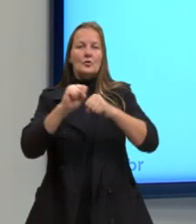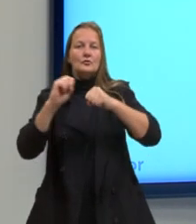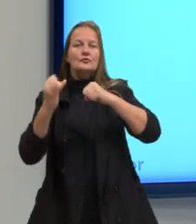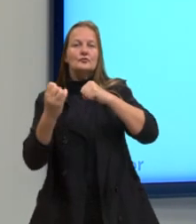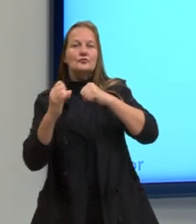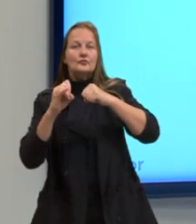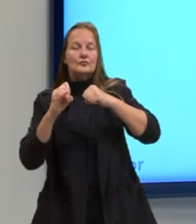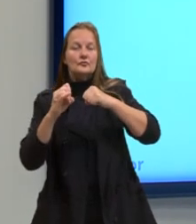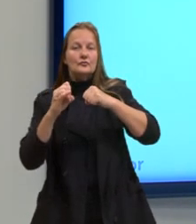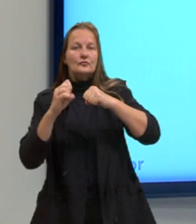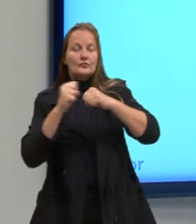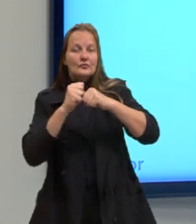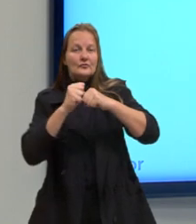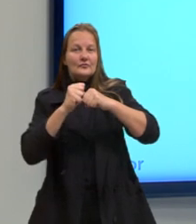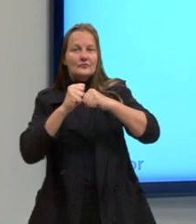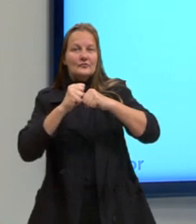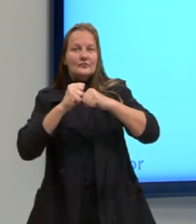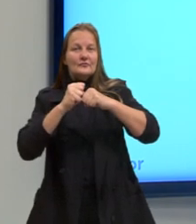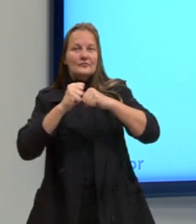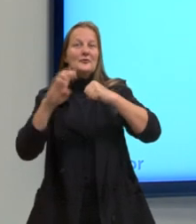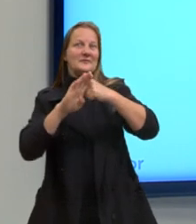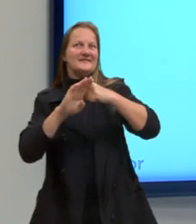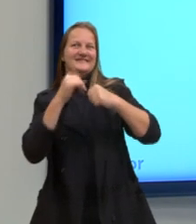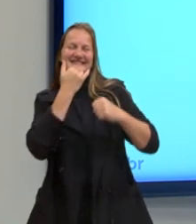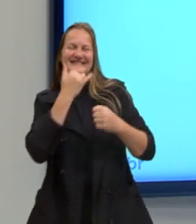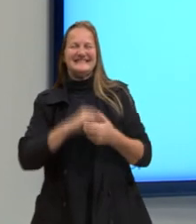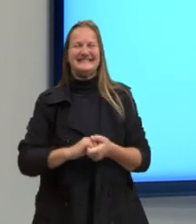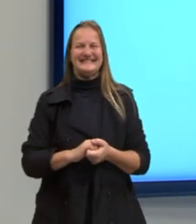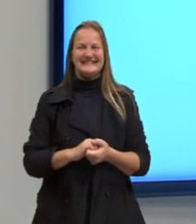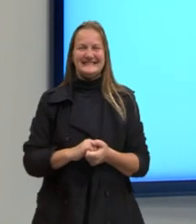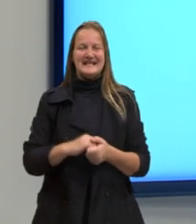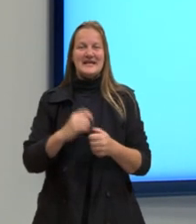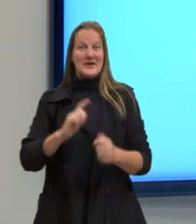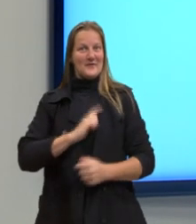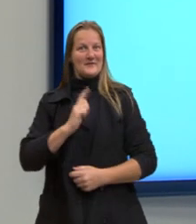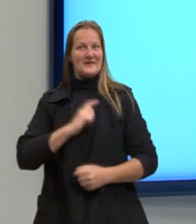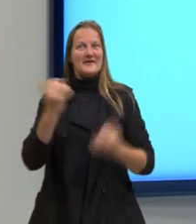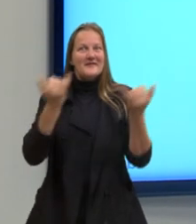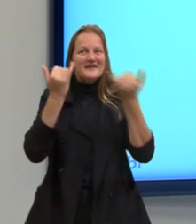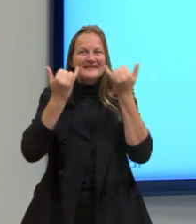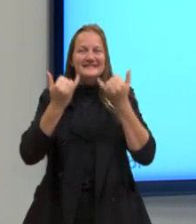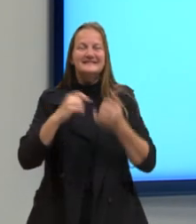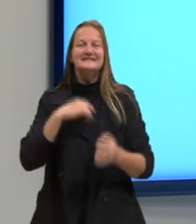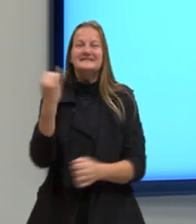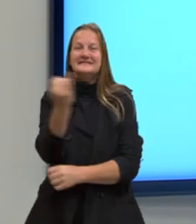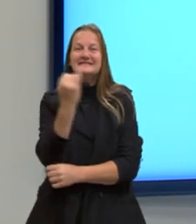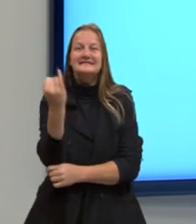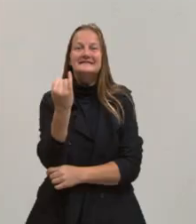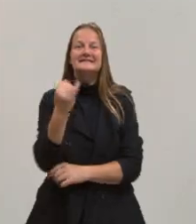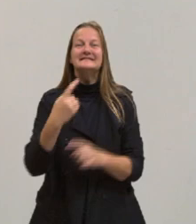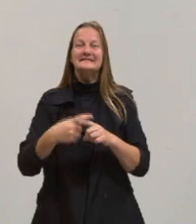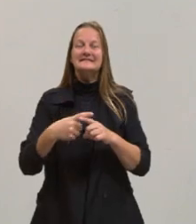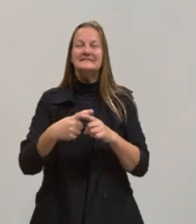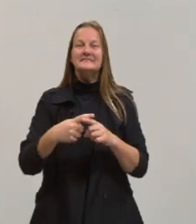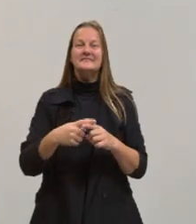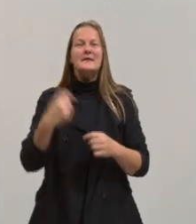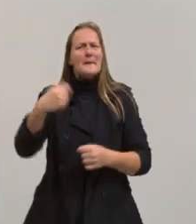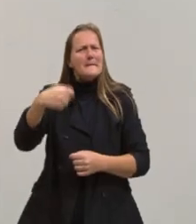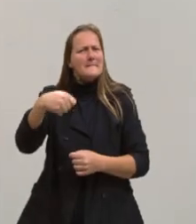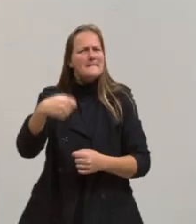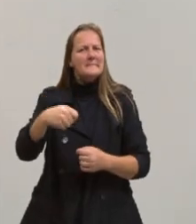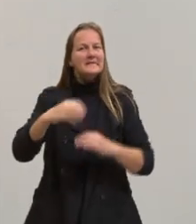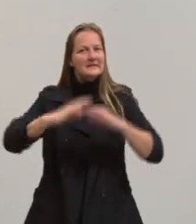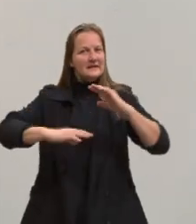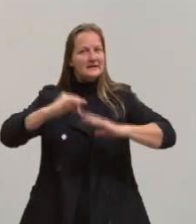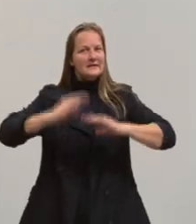enfim mas essas todas essas informações gramaticais elas não são importantes no sentido de que eu vou precisar